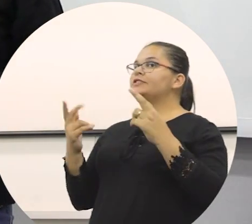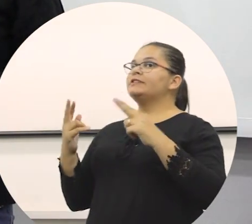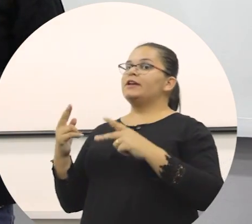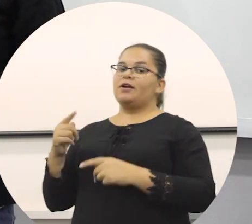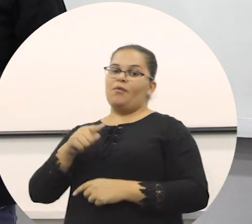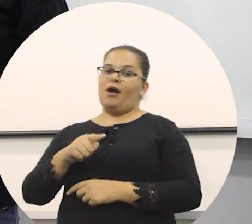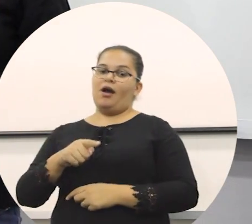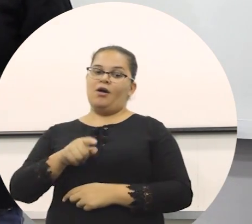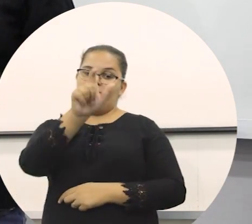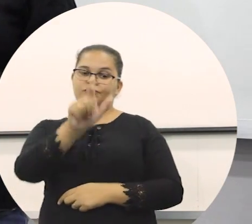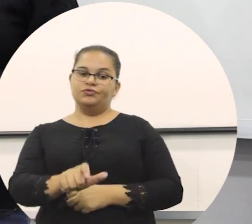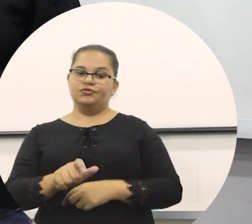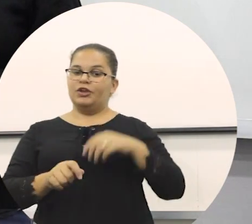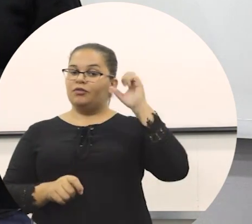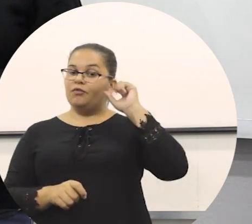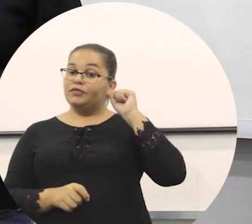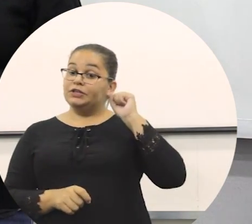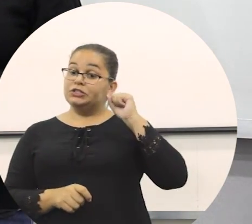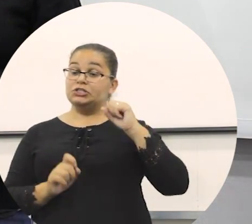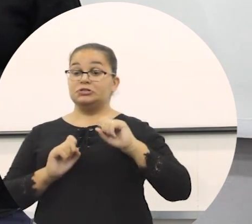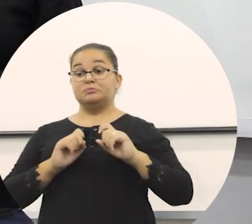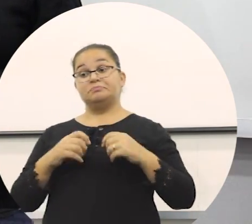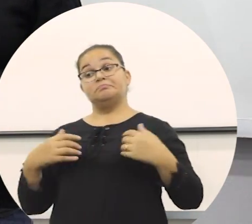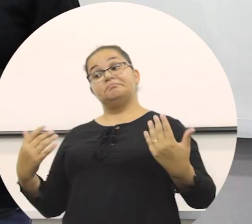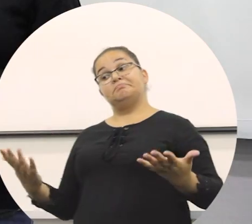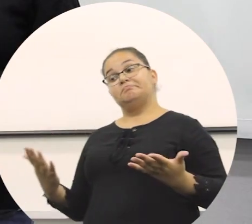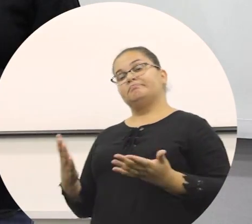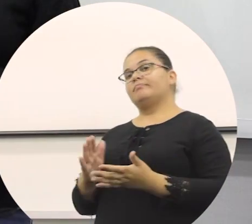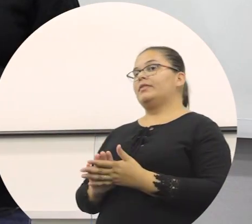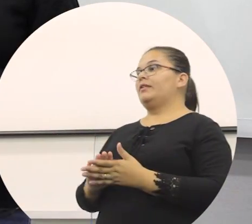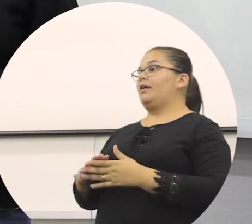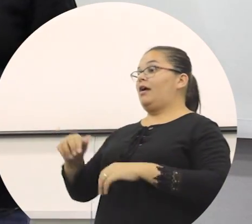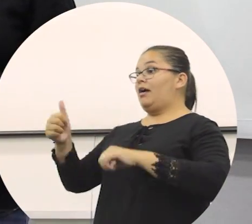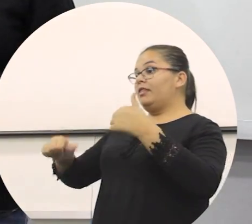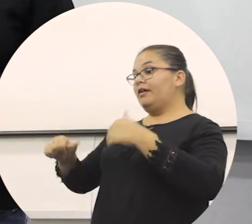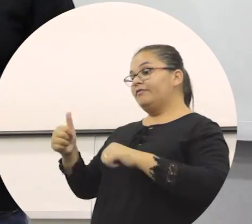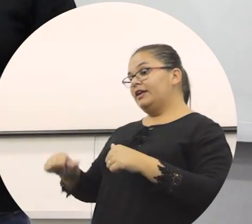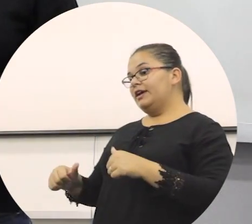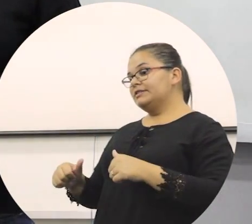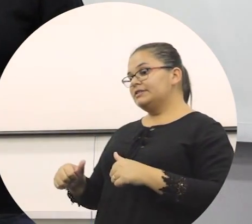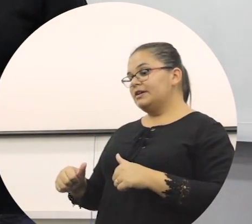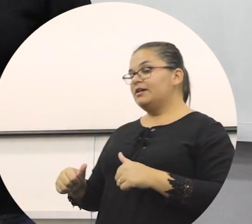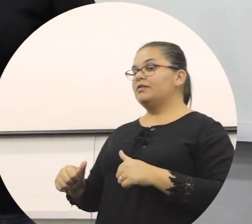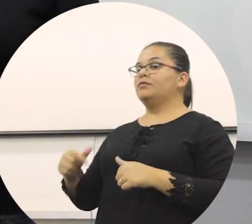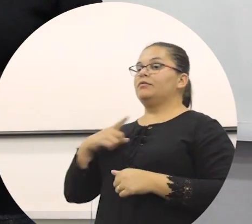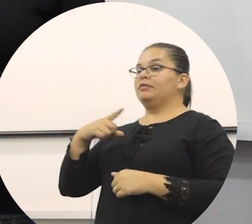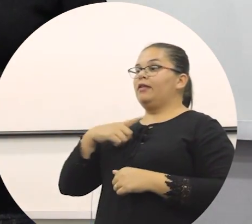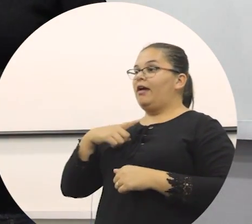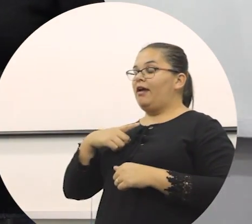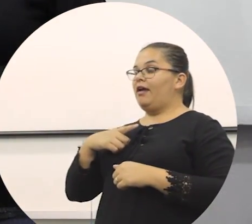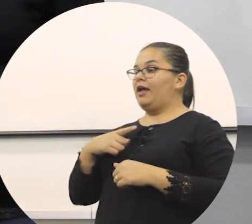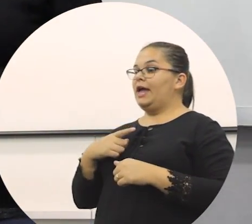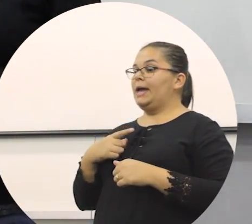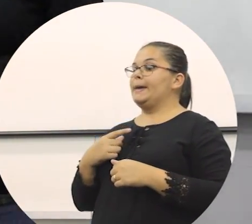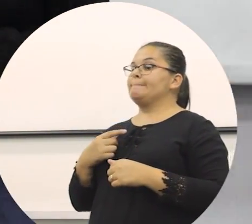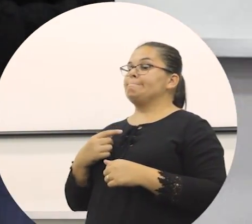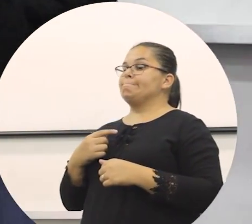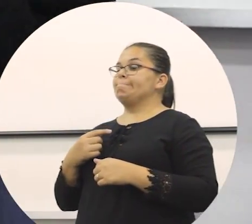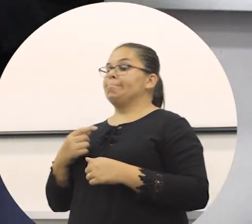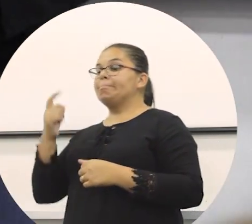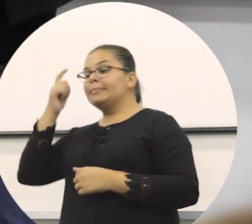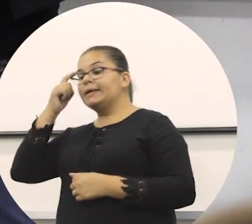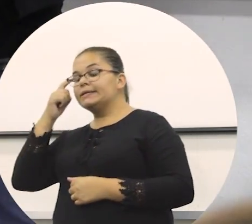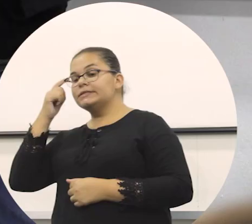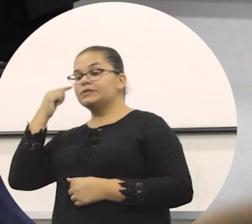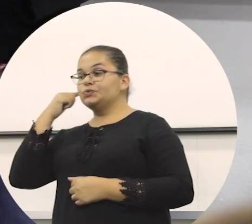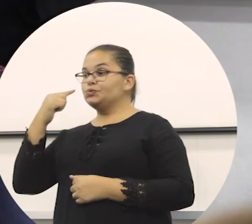ouvinte, né? As avaliações vêm com essa expectativa. E a cobrança, inclusive, da